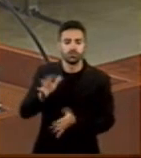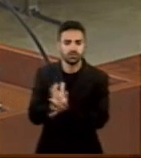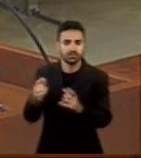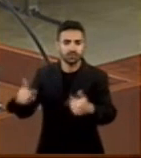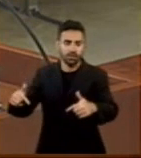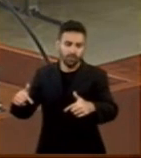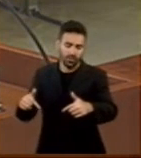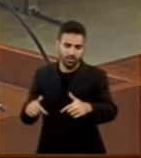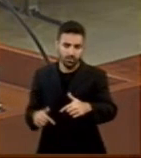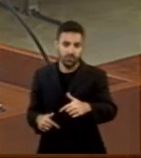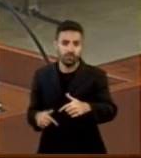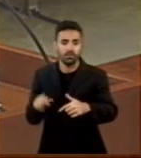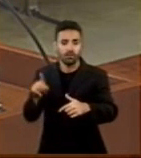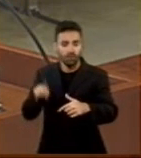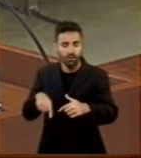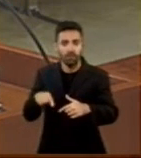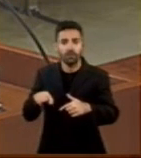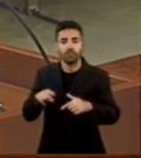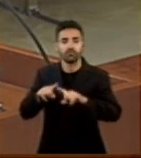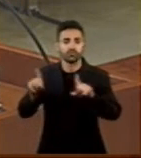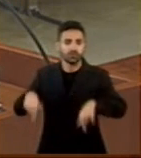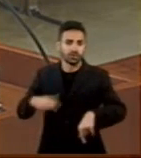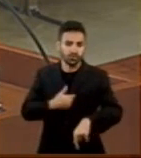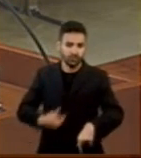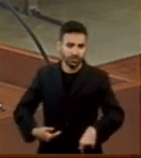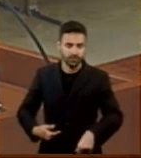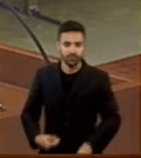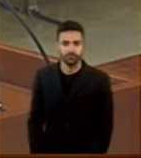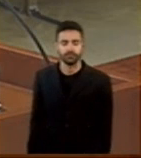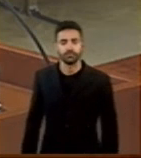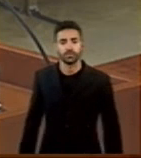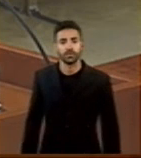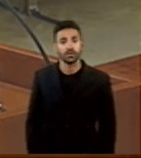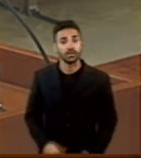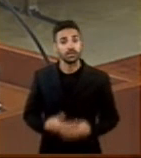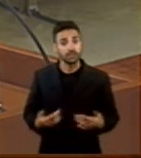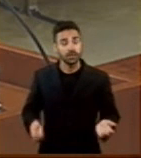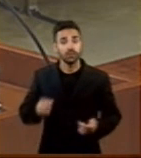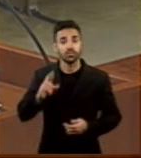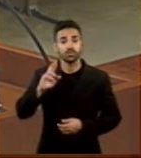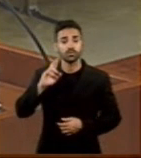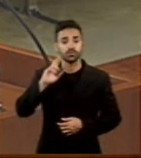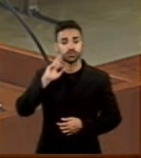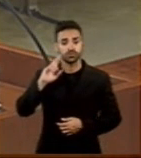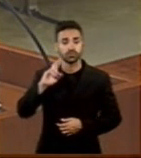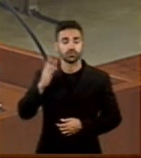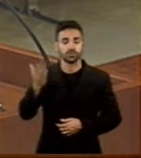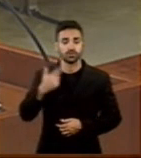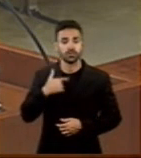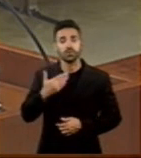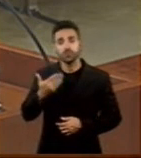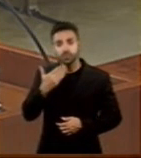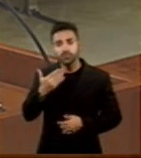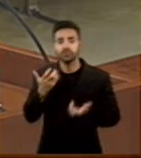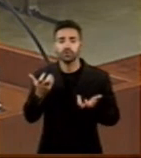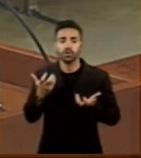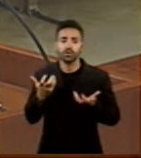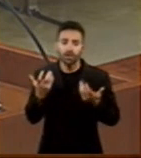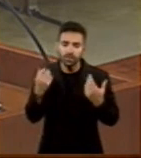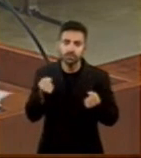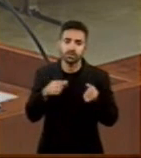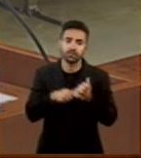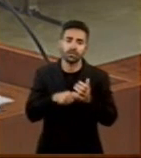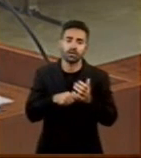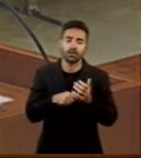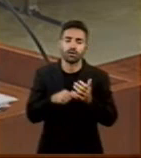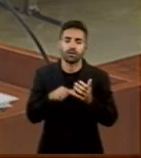trabalhadores, que são os servidores públicos. Com essas considerações, excelência, pede-se o provimento do RE.